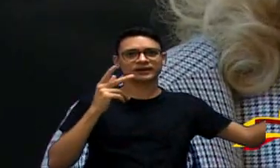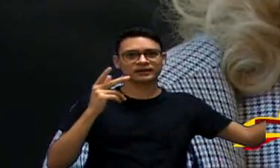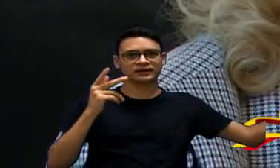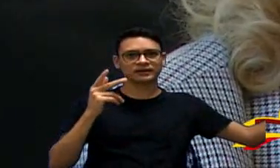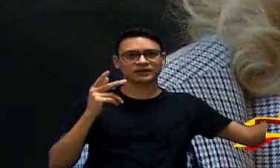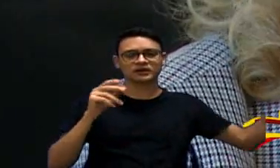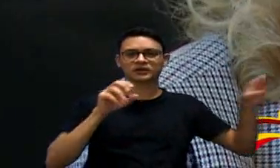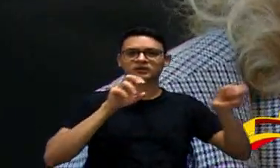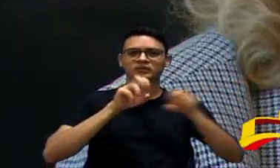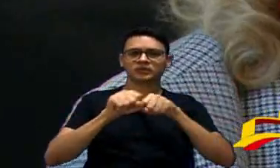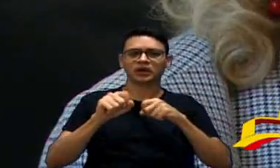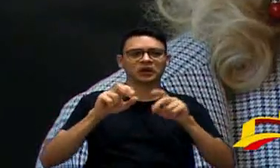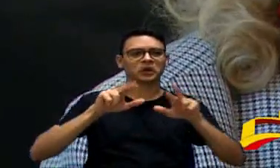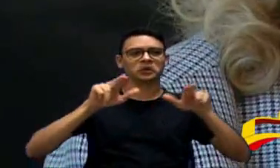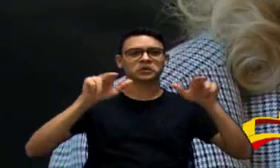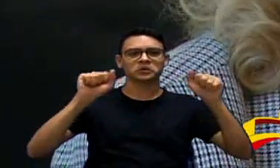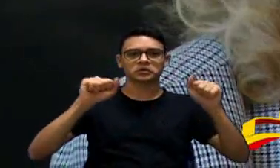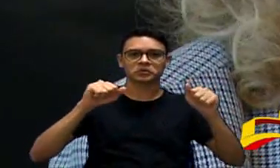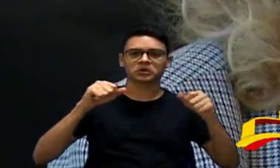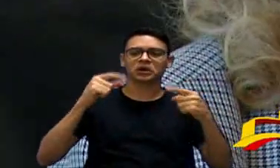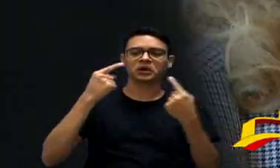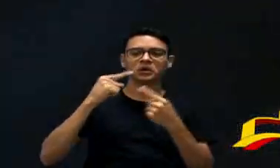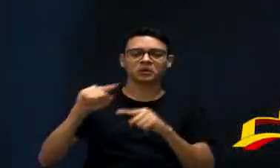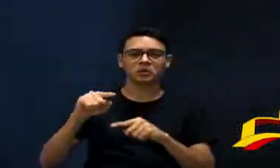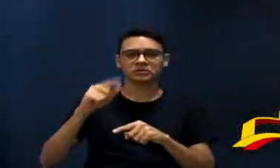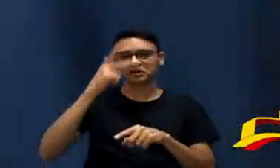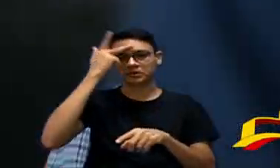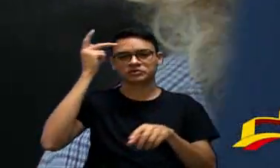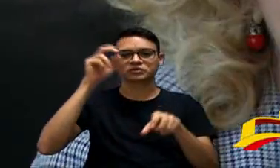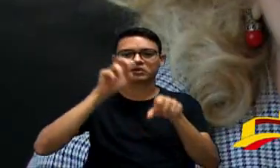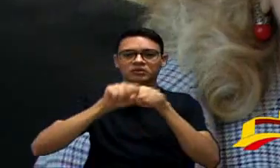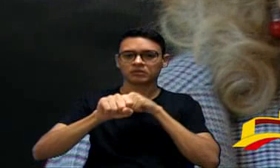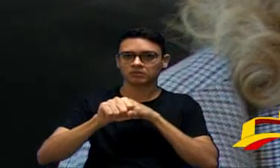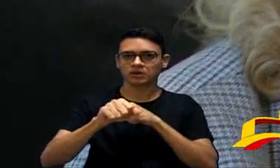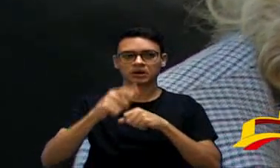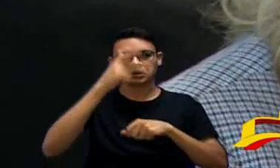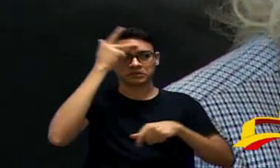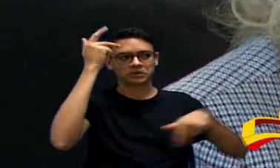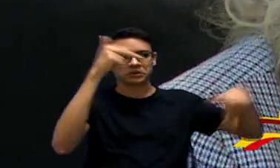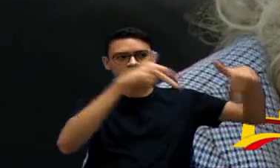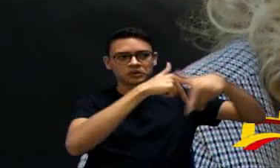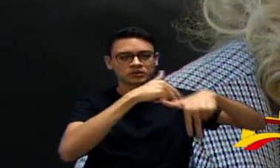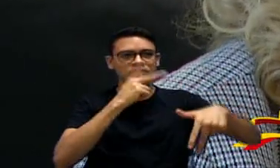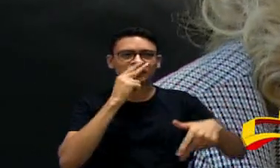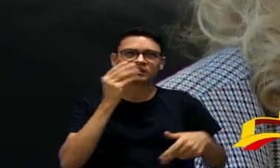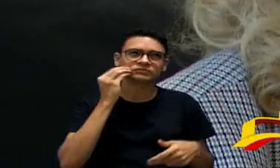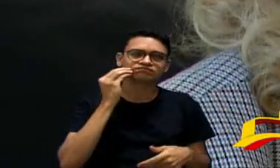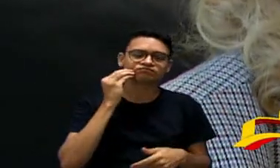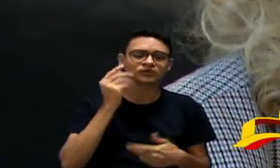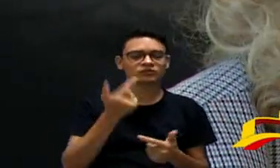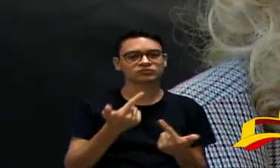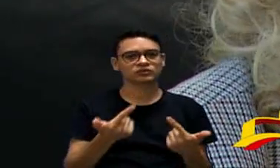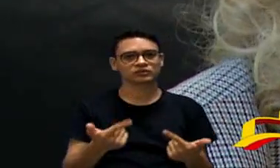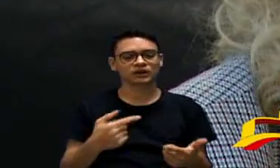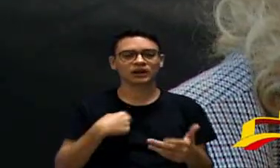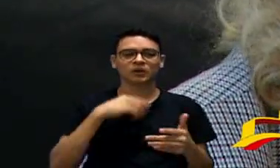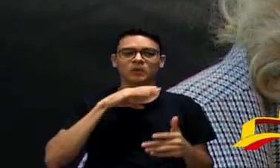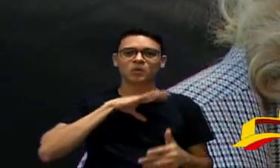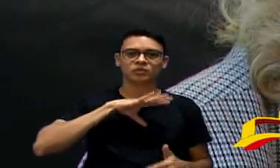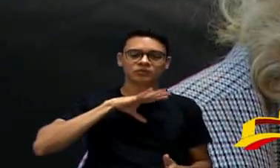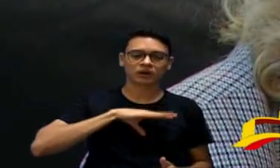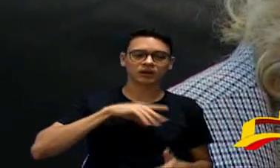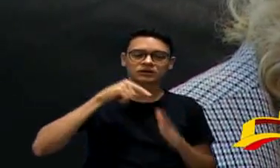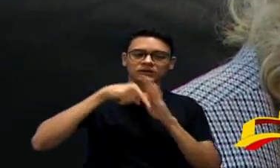Eu nunca corrijo vereadores que não têm formação, as pessoas do povo que não tiveram formação e oportunidade de conhecer a fundo a língua portuguesa,